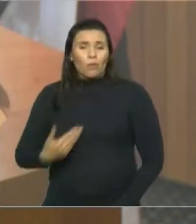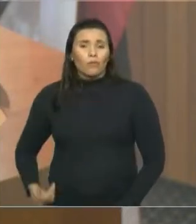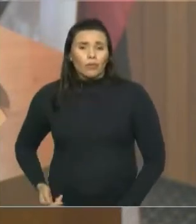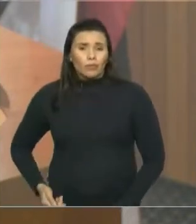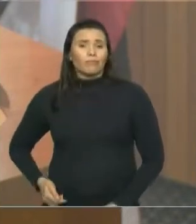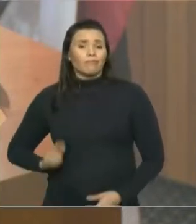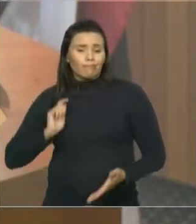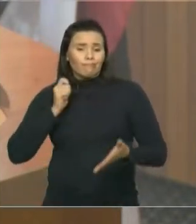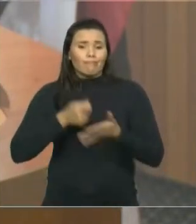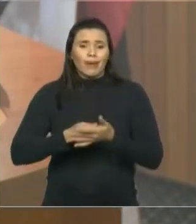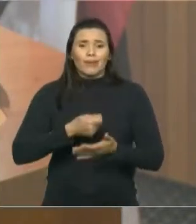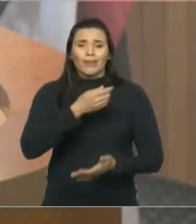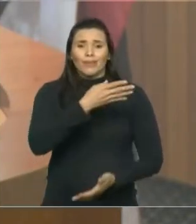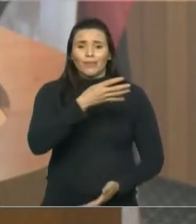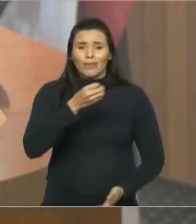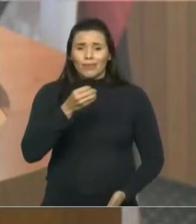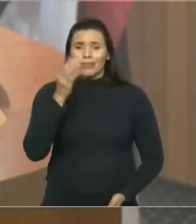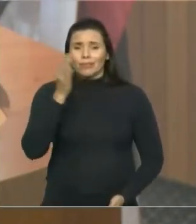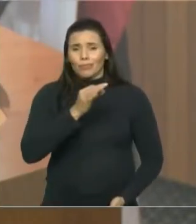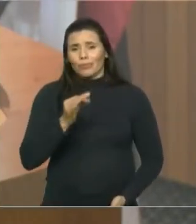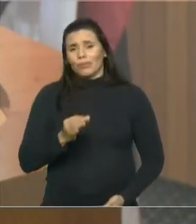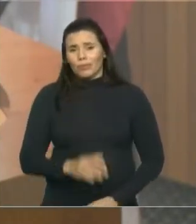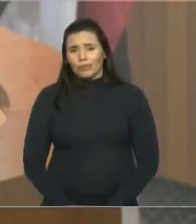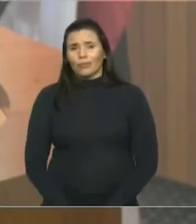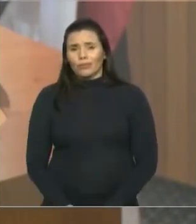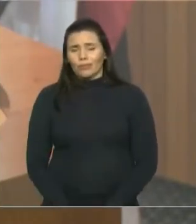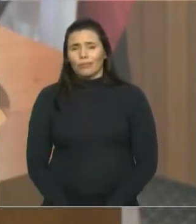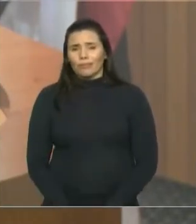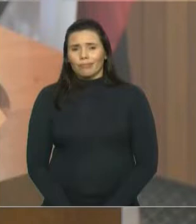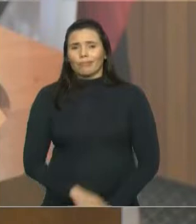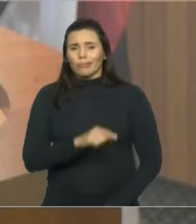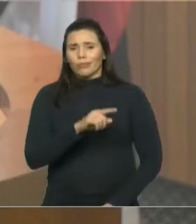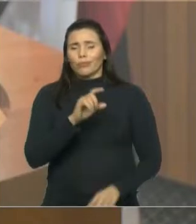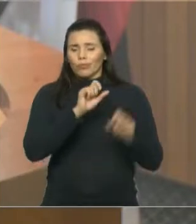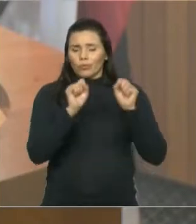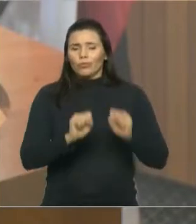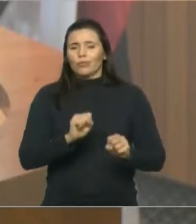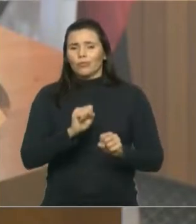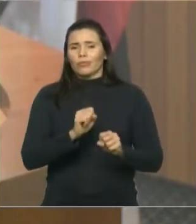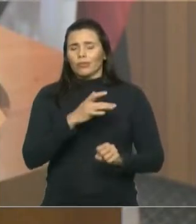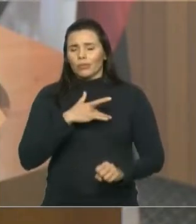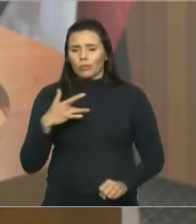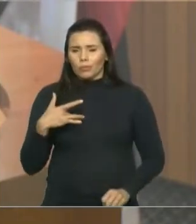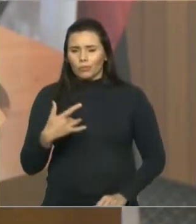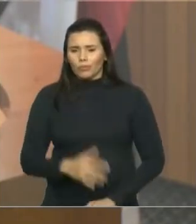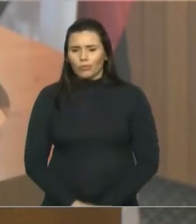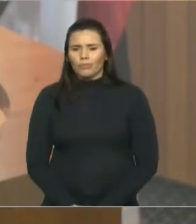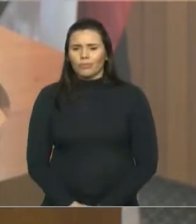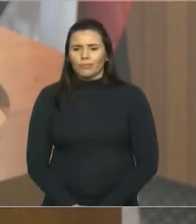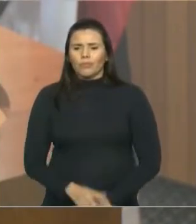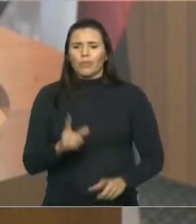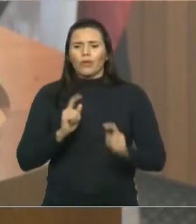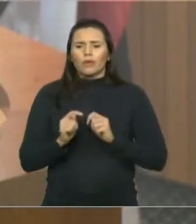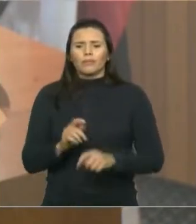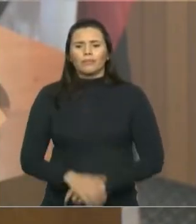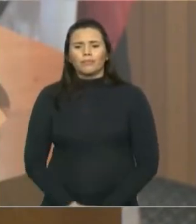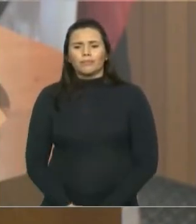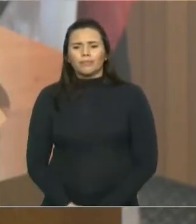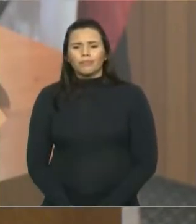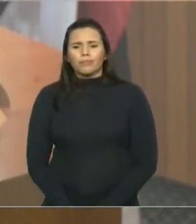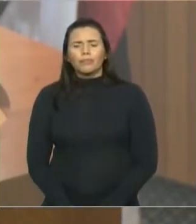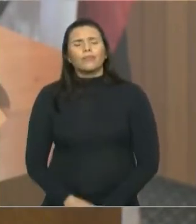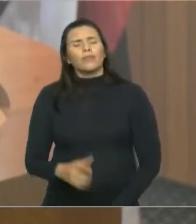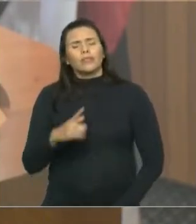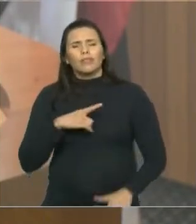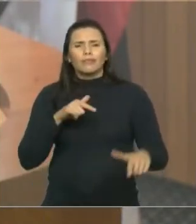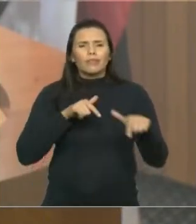do próprio Estado. O que isso permitiu? Primeiro, economia de escala. A gente passou a ter serviços regionais e não